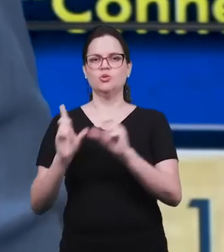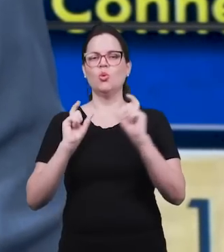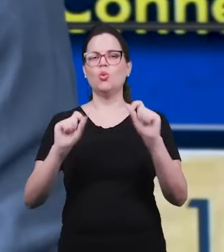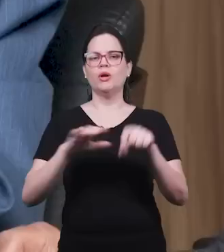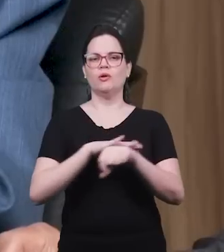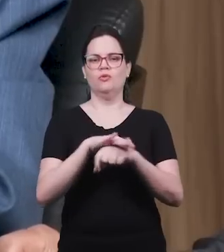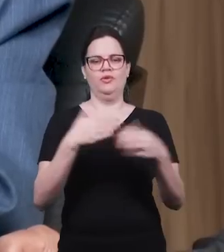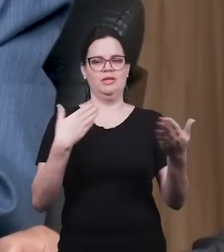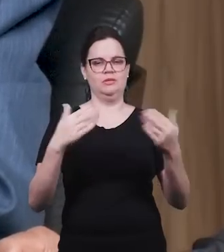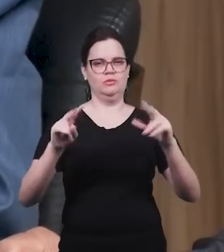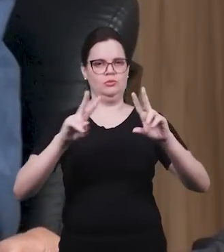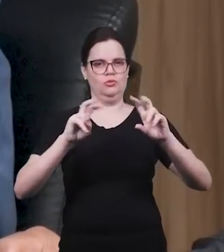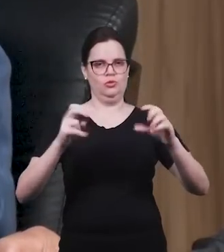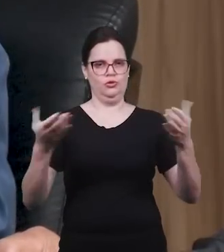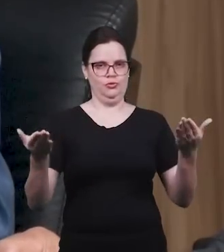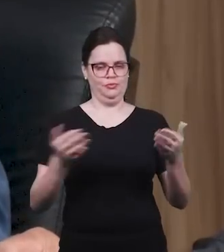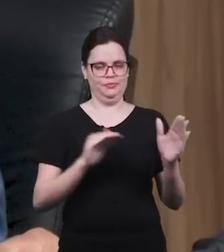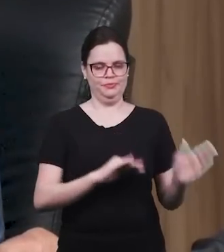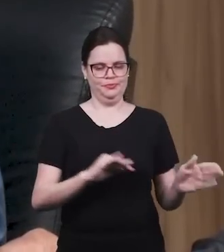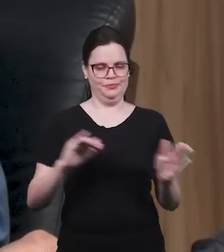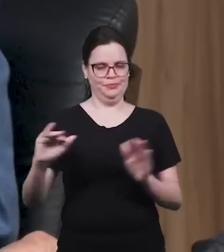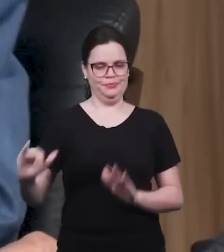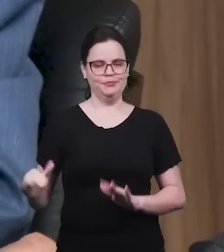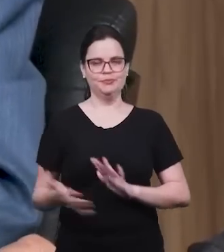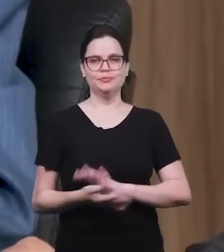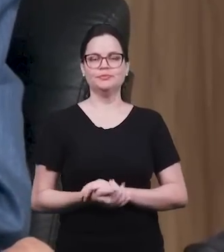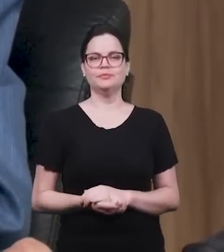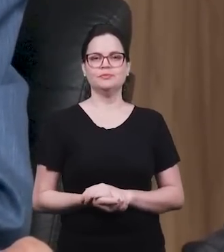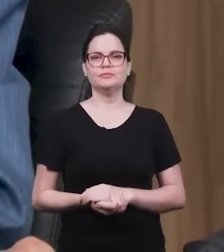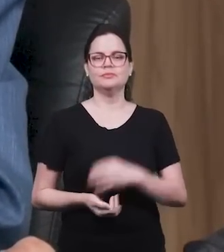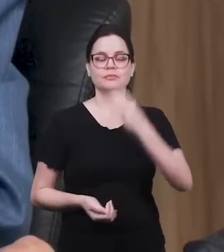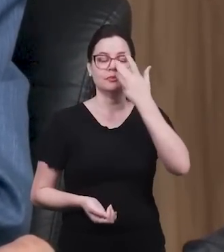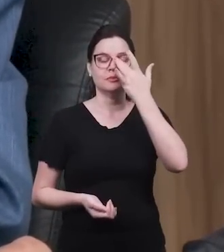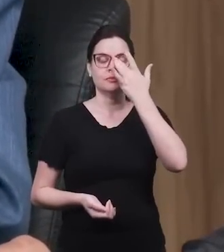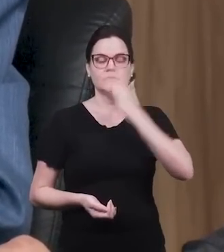hoje. Bem, é muito importante